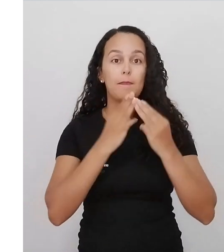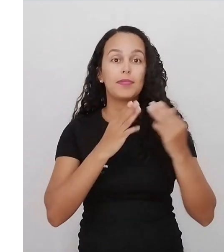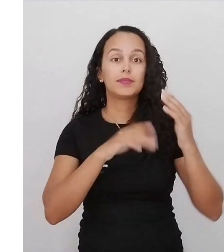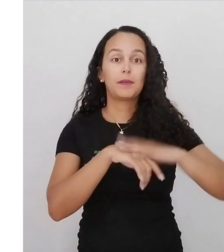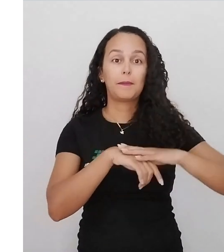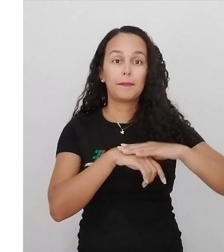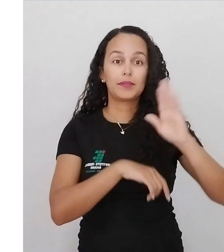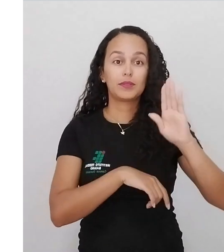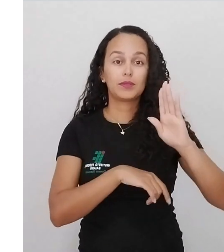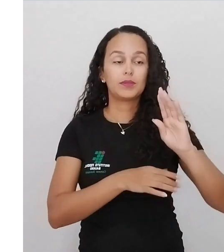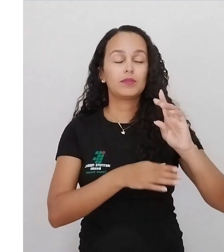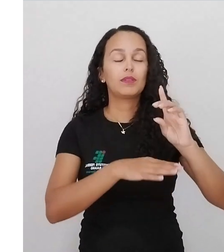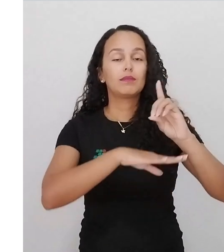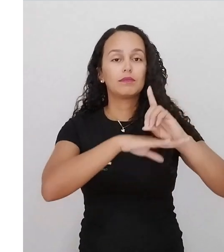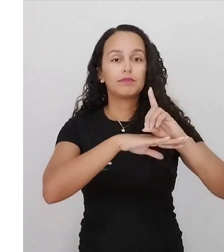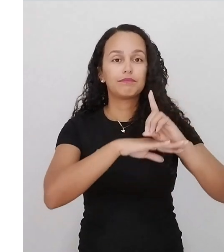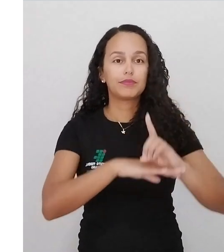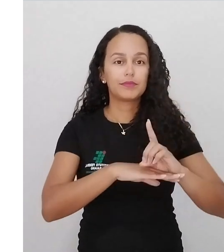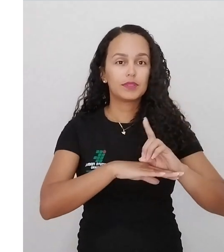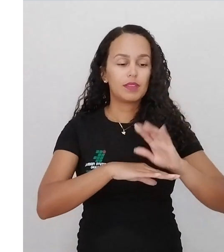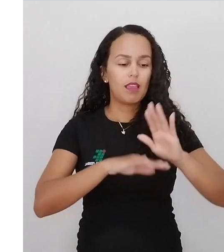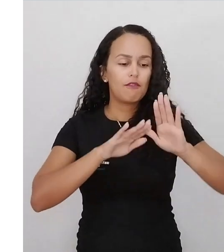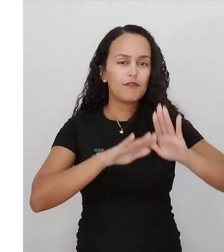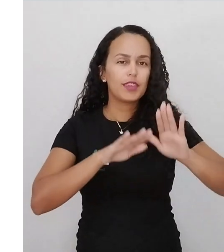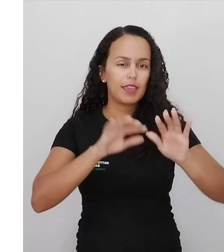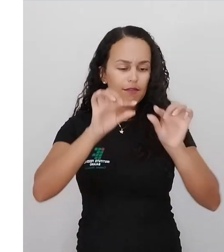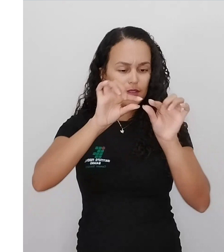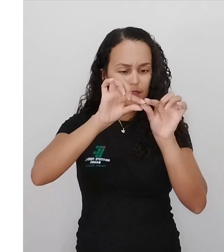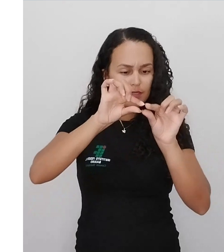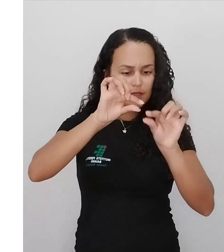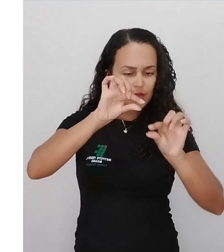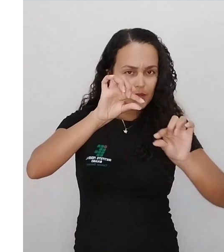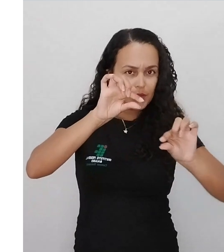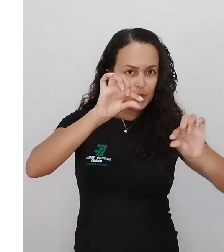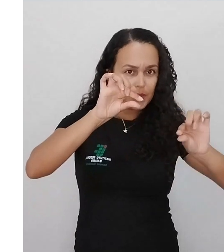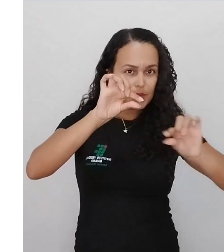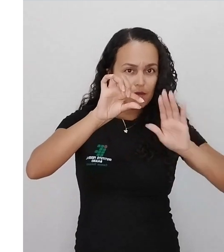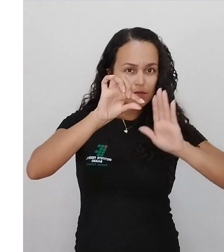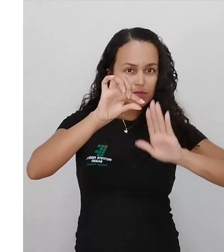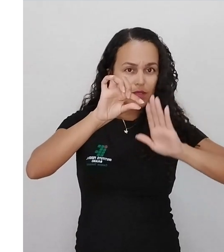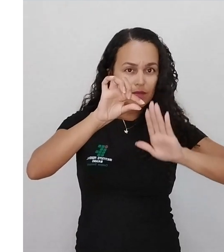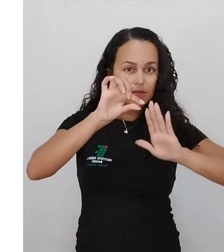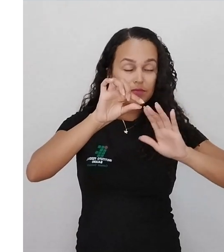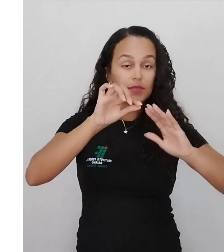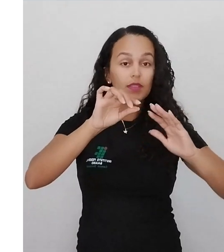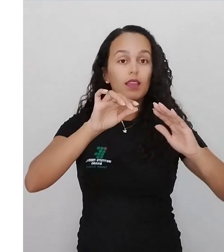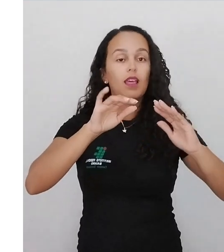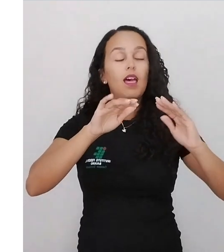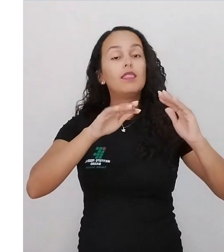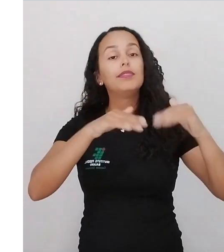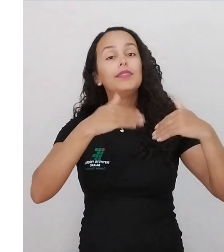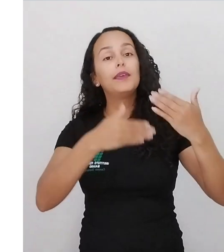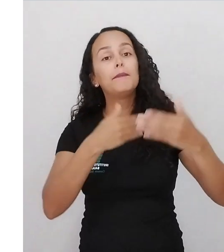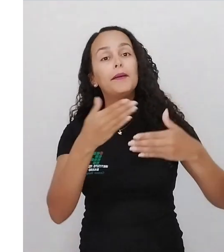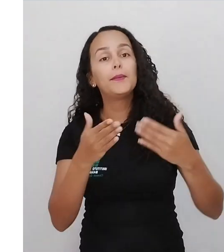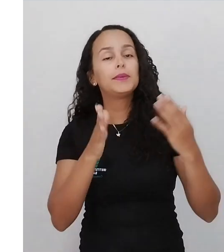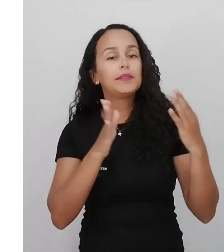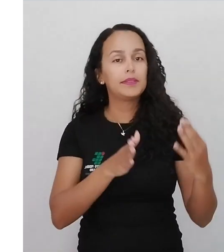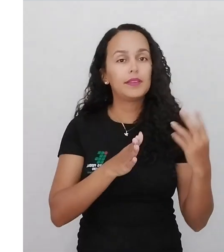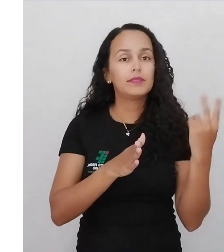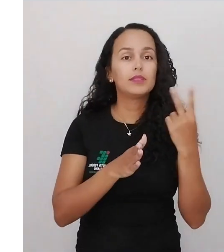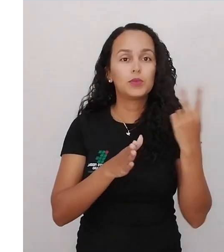massa maior, ficava em repouso na voltinha do pescoço de cisne. Quando ele